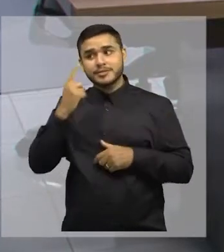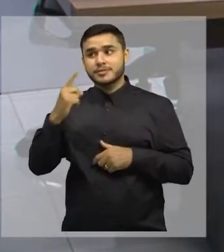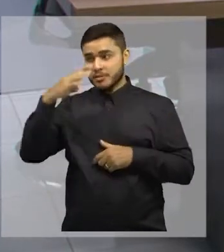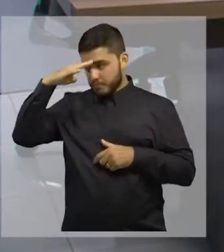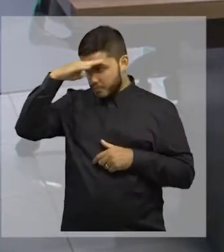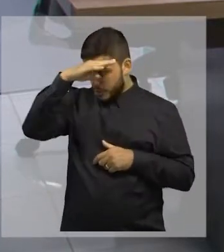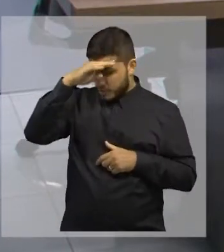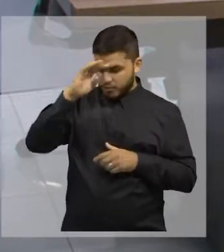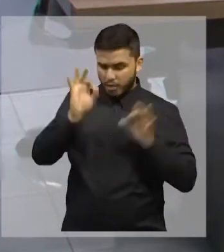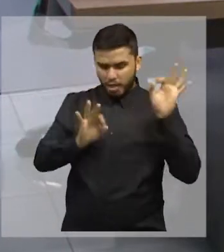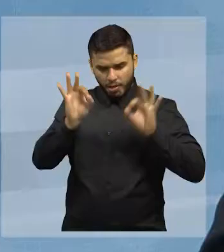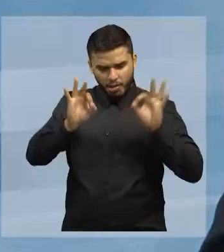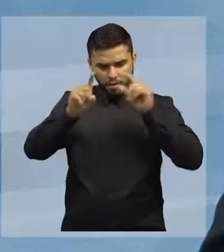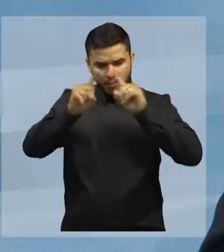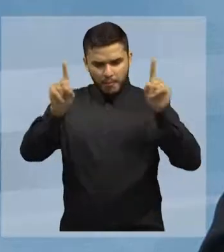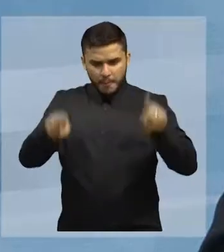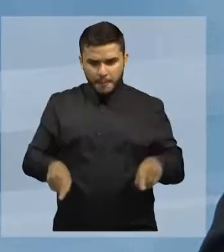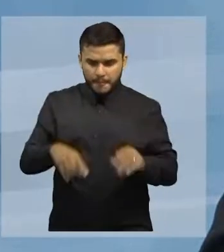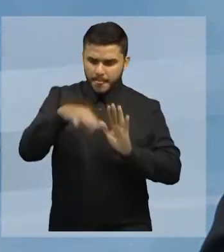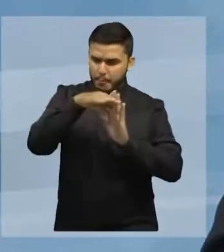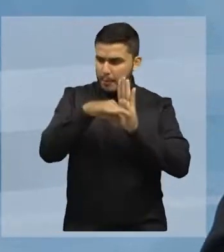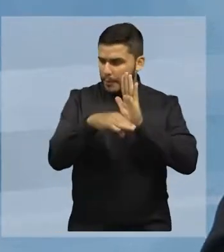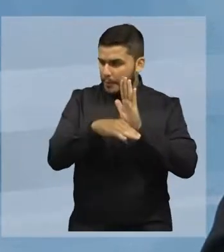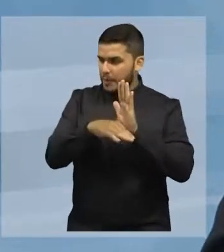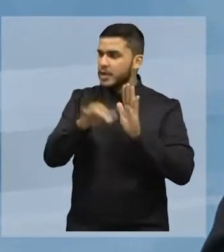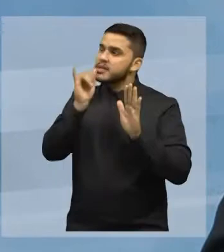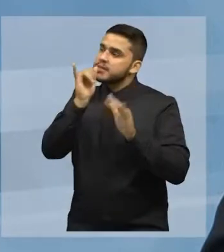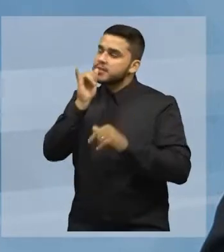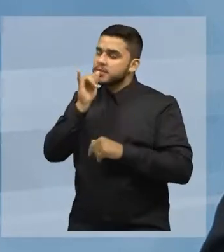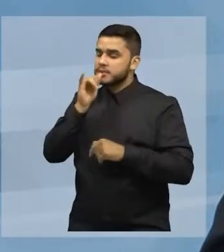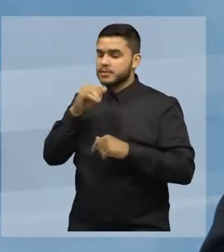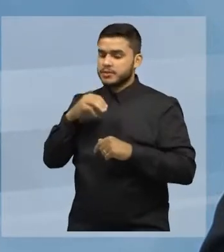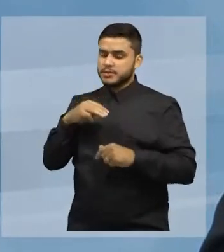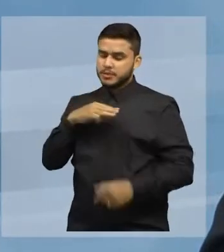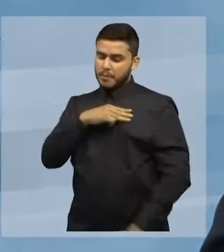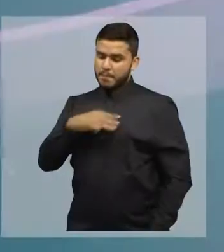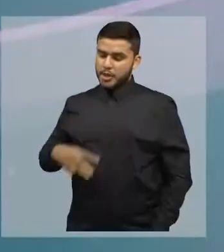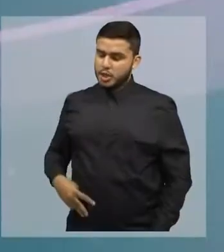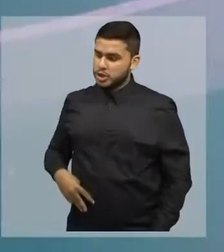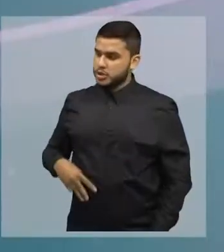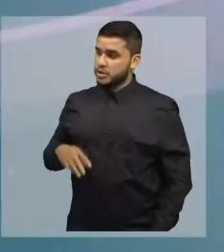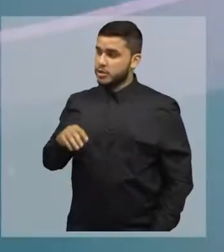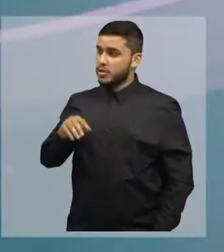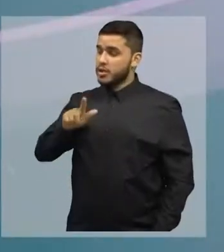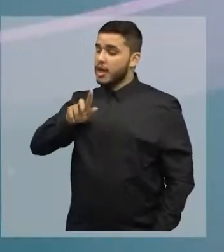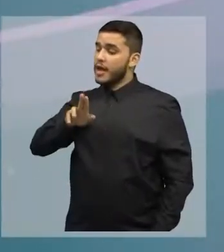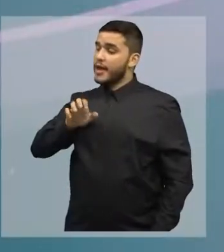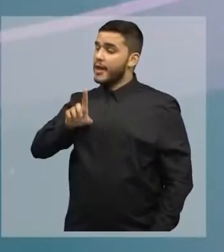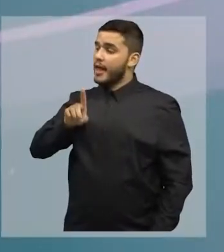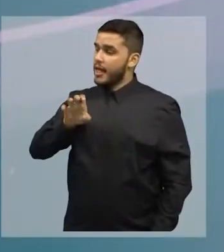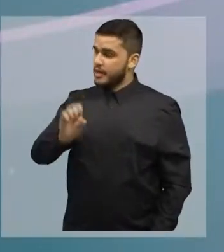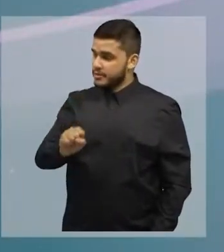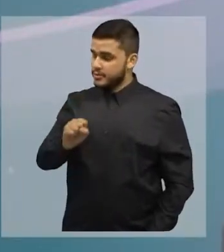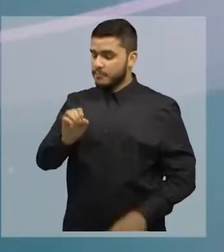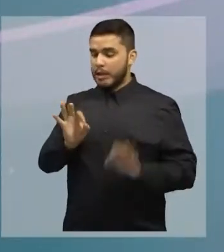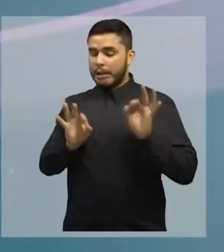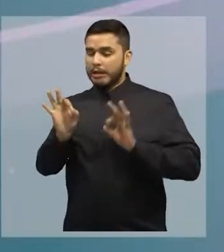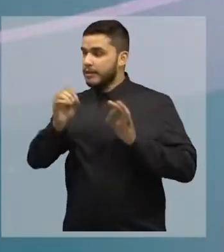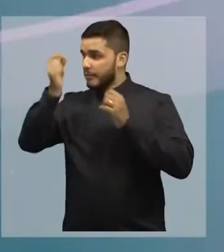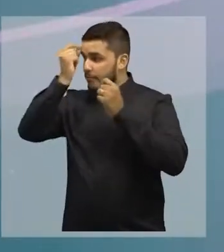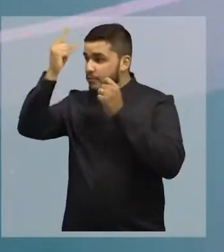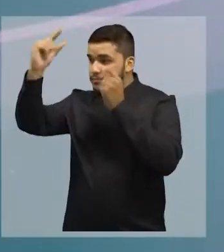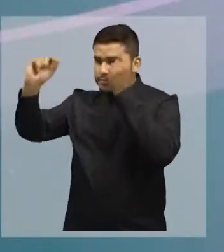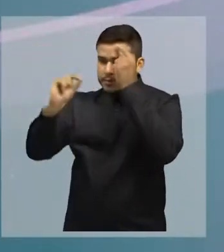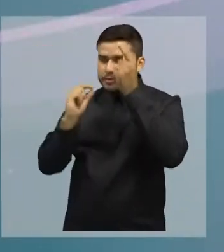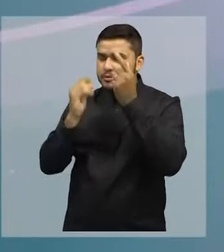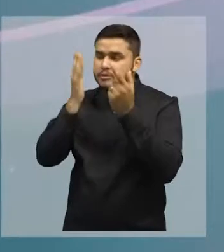um plano mirabolante, o ministro Guedes dizer o que é que tem que fazer, bravata, se não tiver capacidade política de atuar, capacidade política